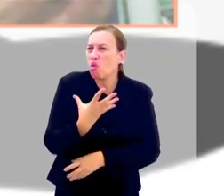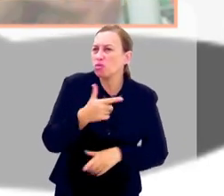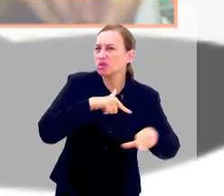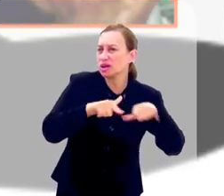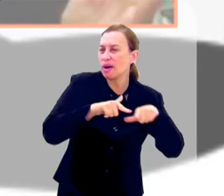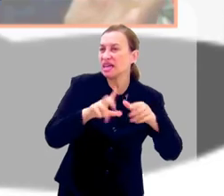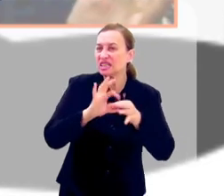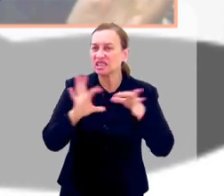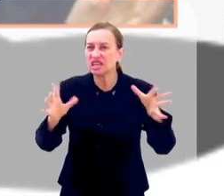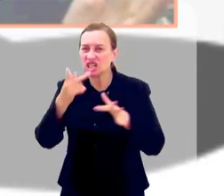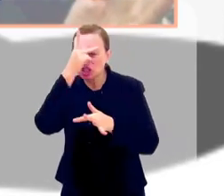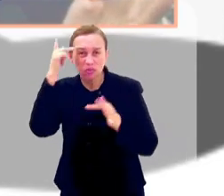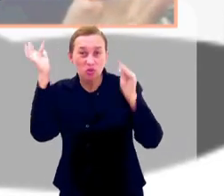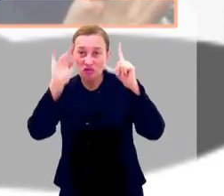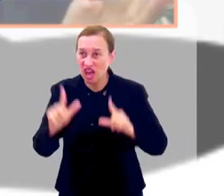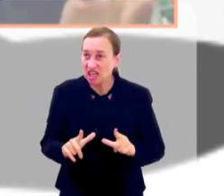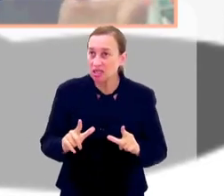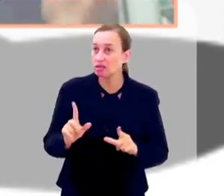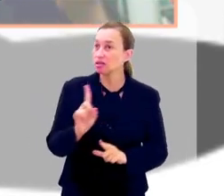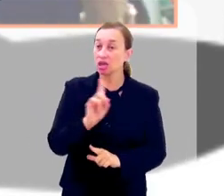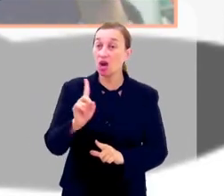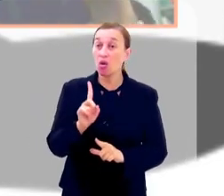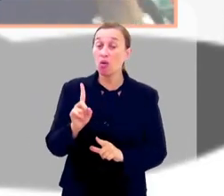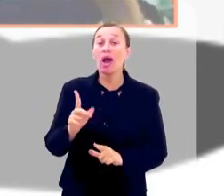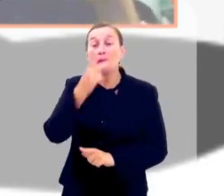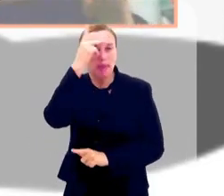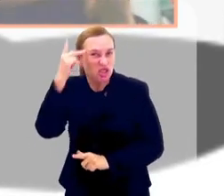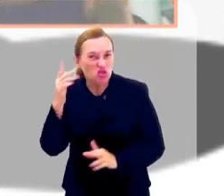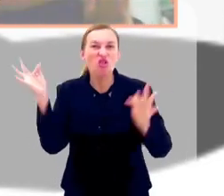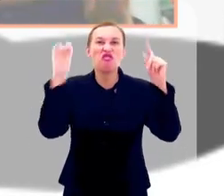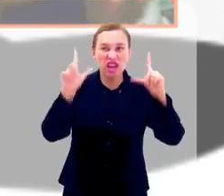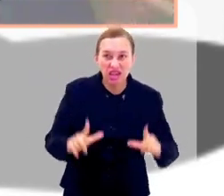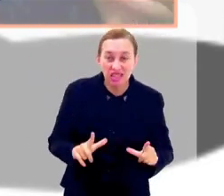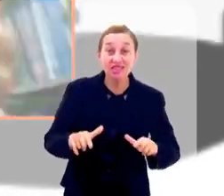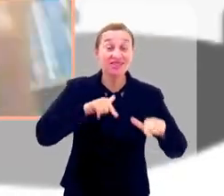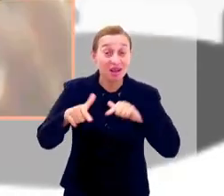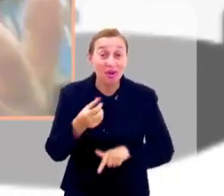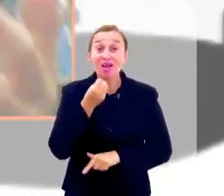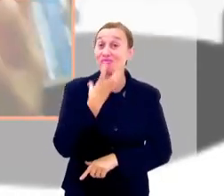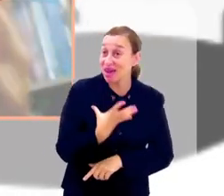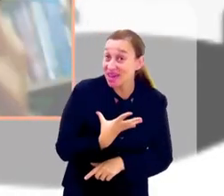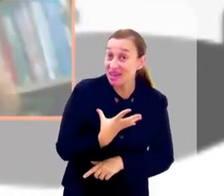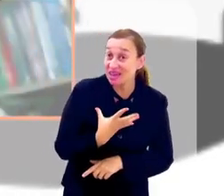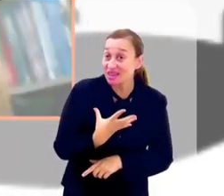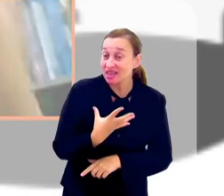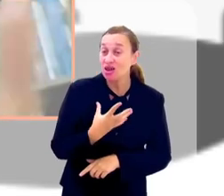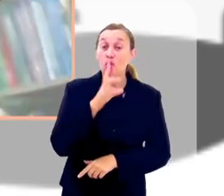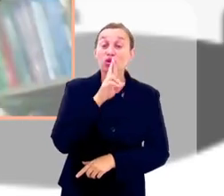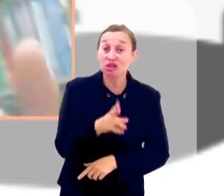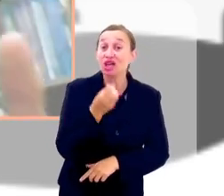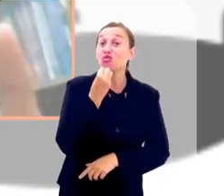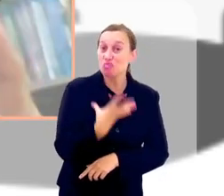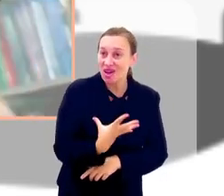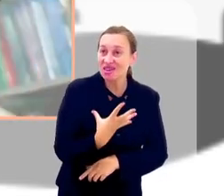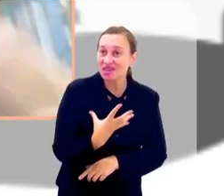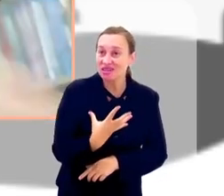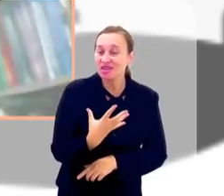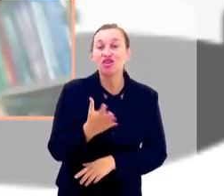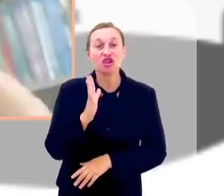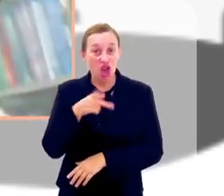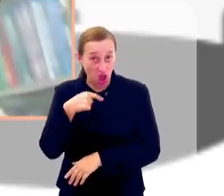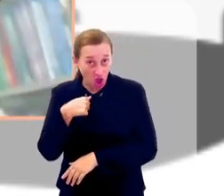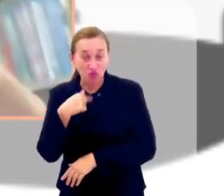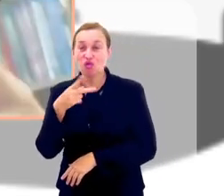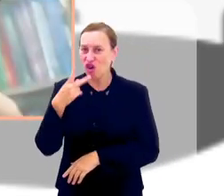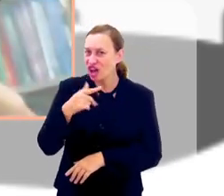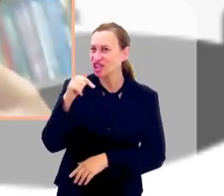trabalho que deixa as pessoas felizes. É gente feliz que trabalha bem e que gera resultado. Isso que eu estou